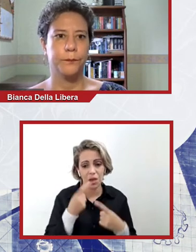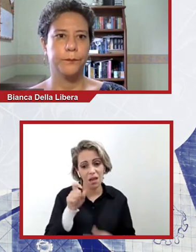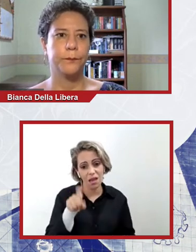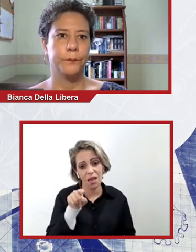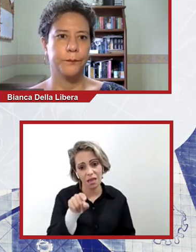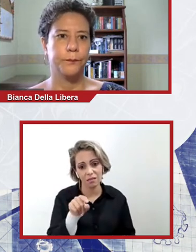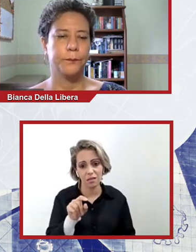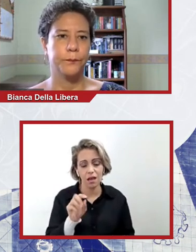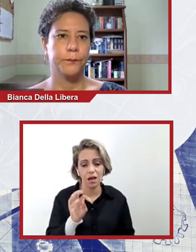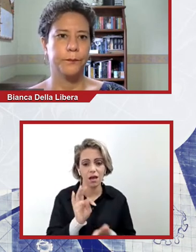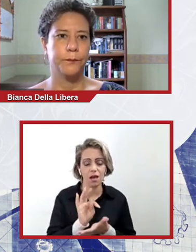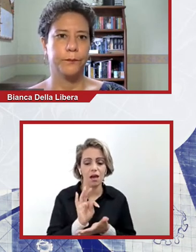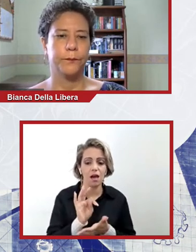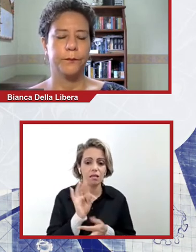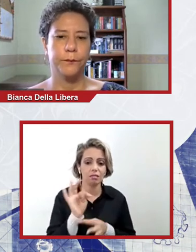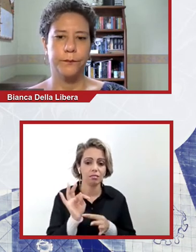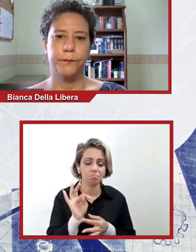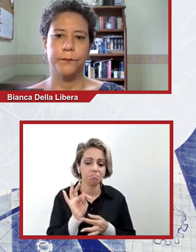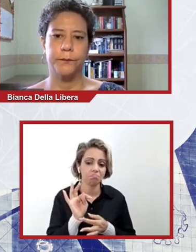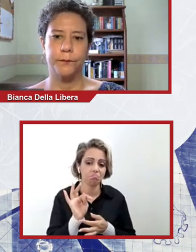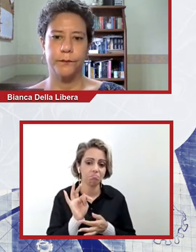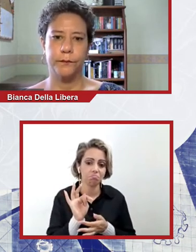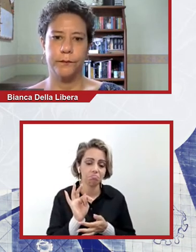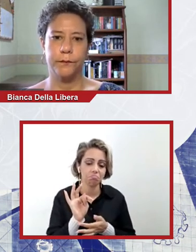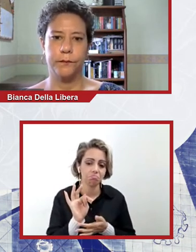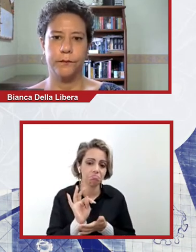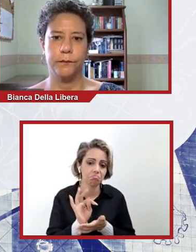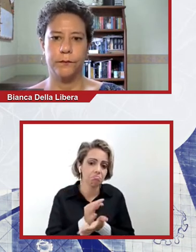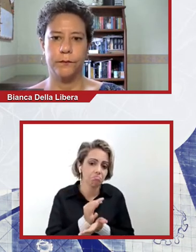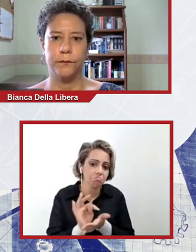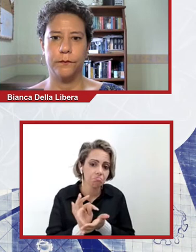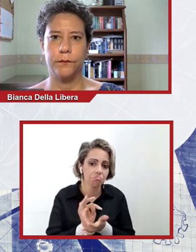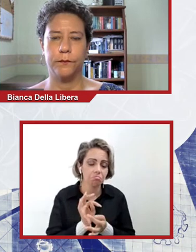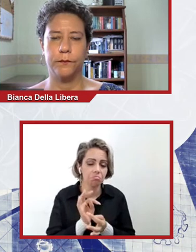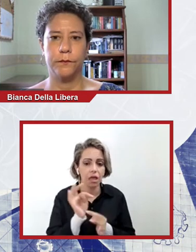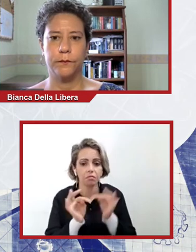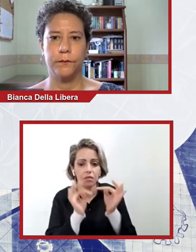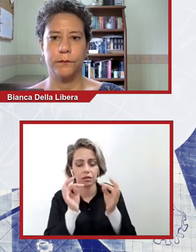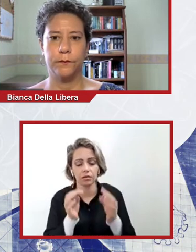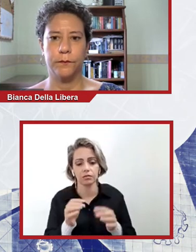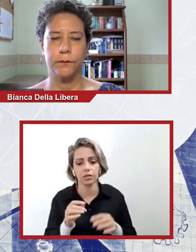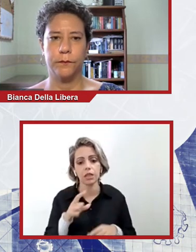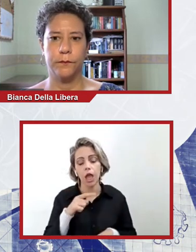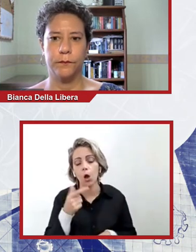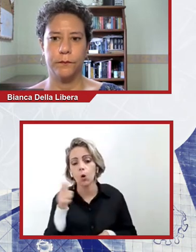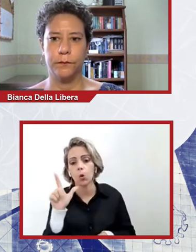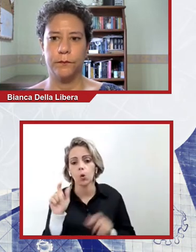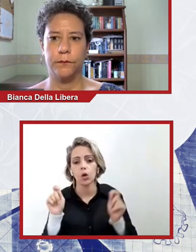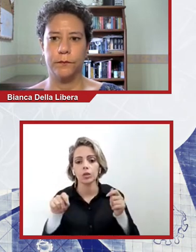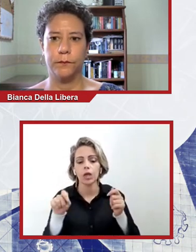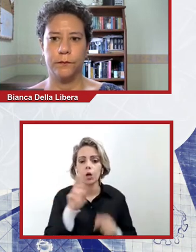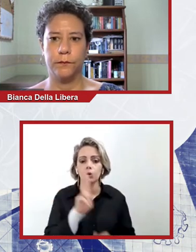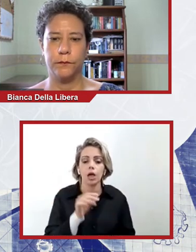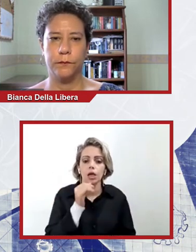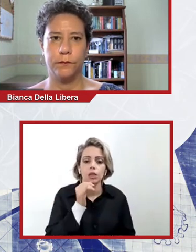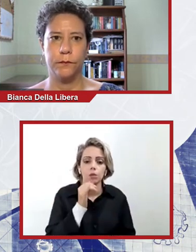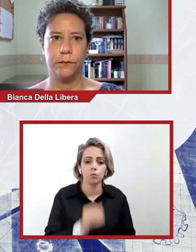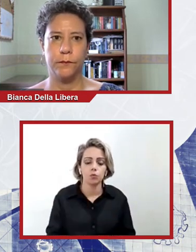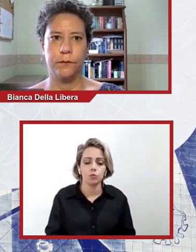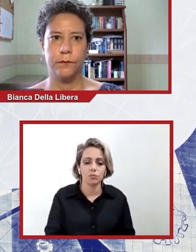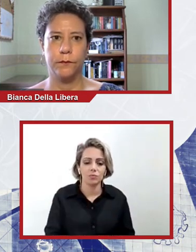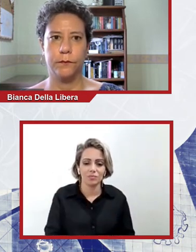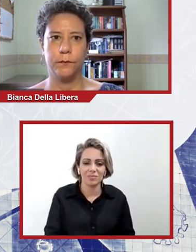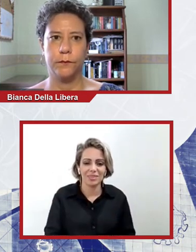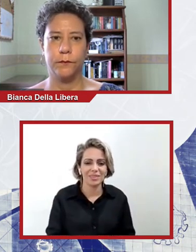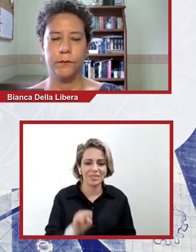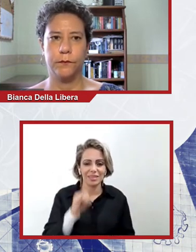Tá? Há outras situações que podem ser aplicadas, por exemplo, se a pessoa não quer usar o